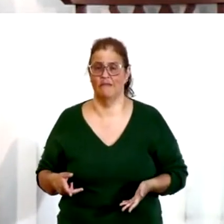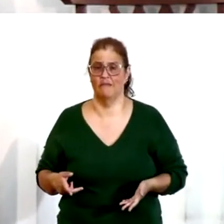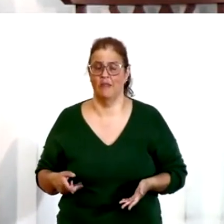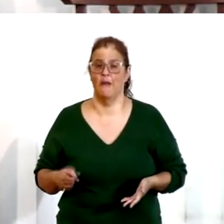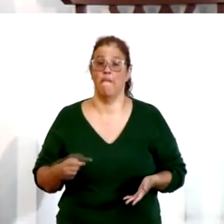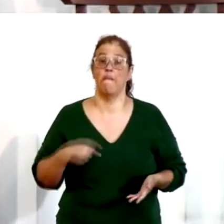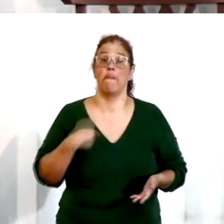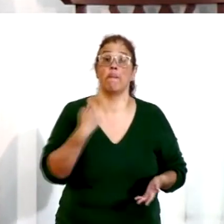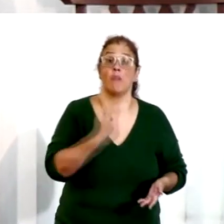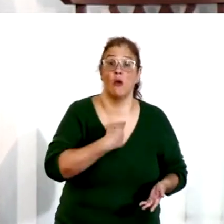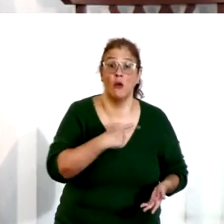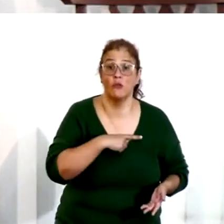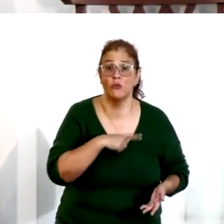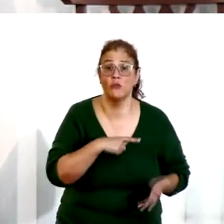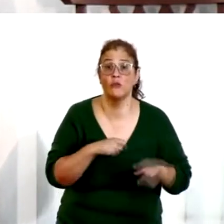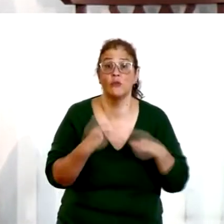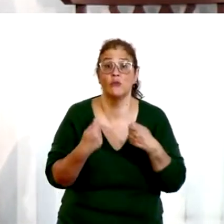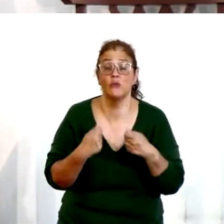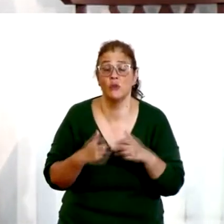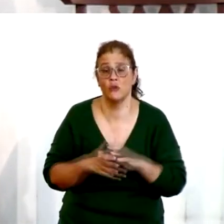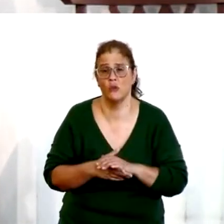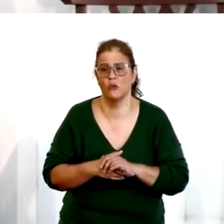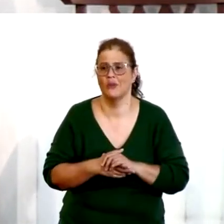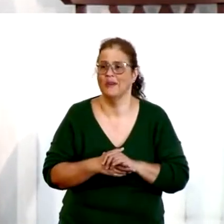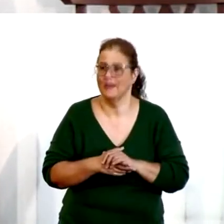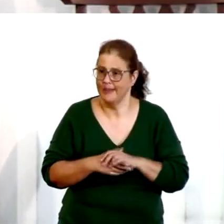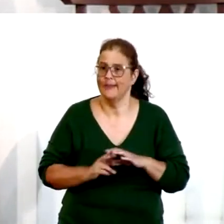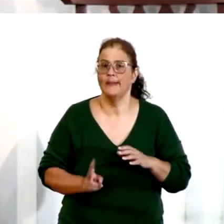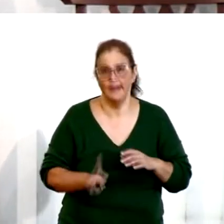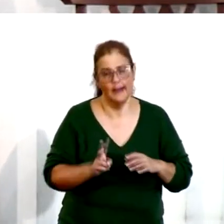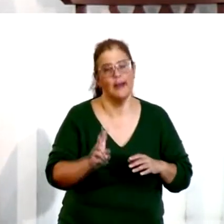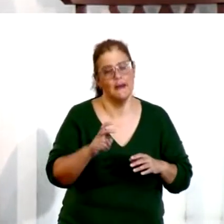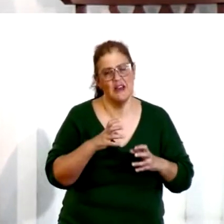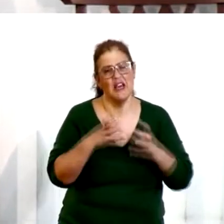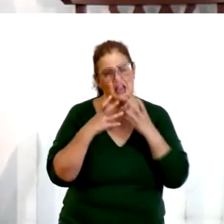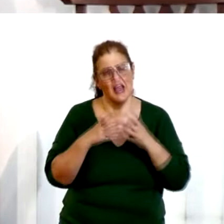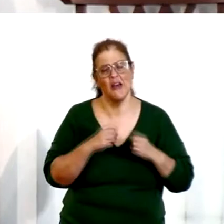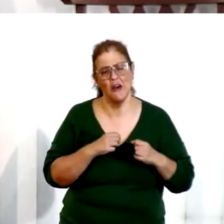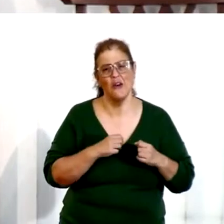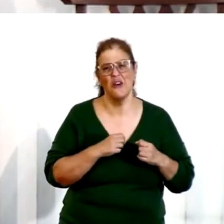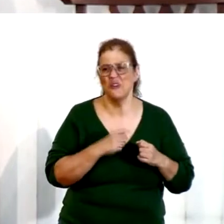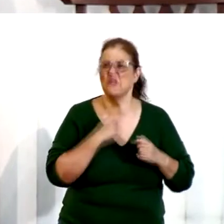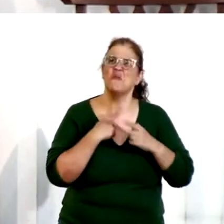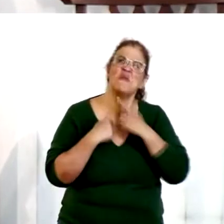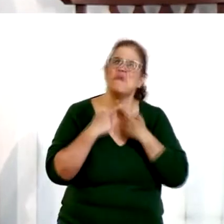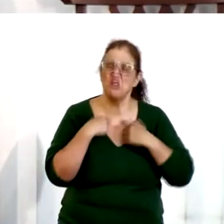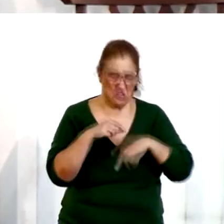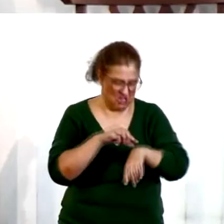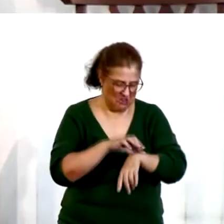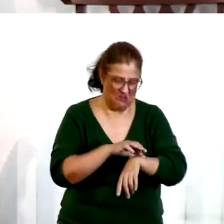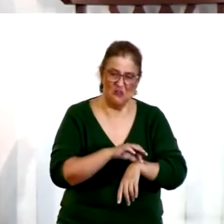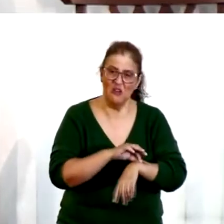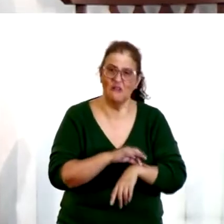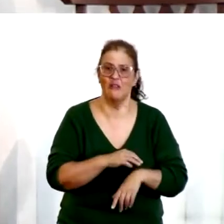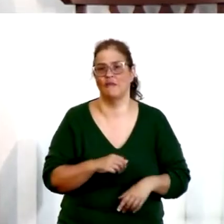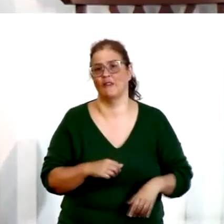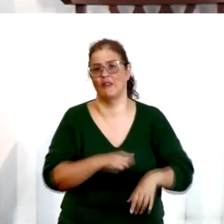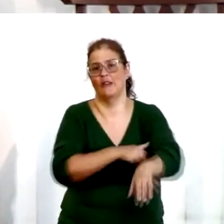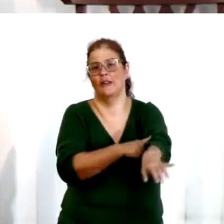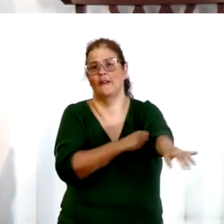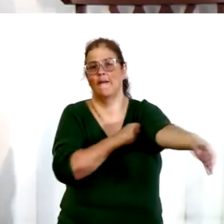arte do dolo, da hipocrisia, do desejo, do prazer, da busca